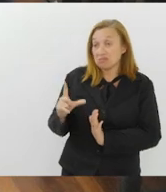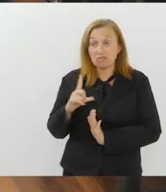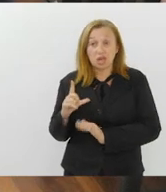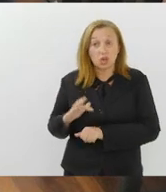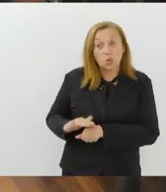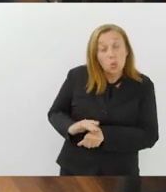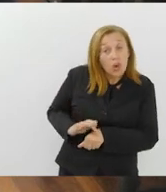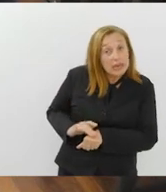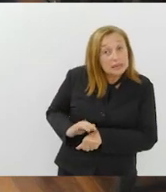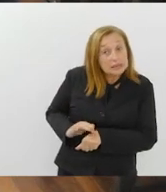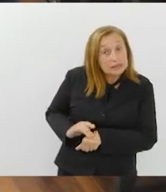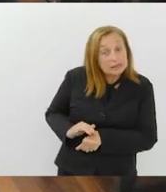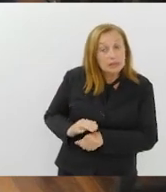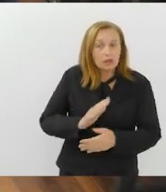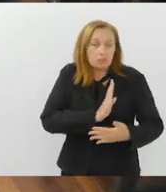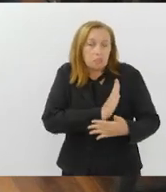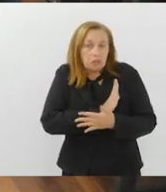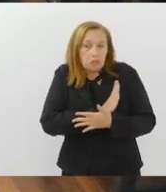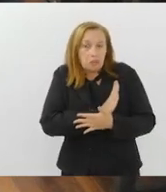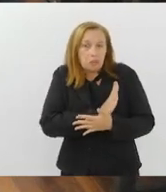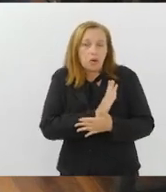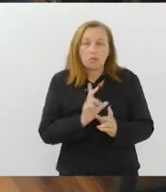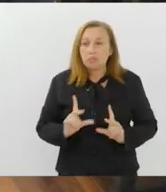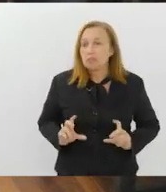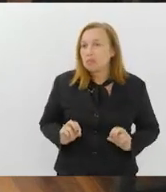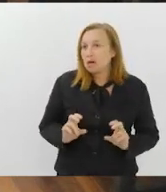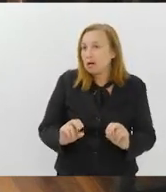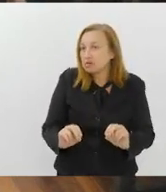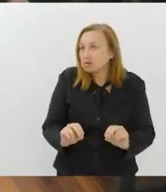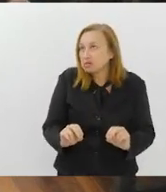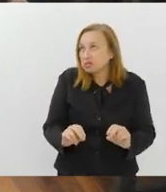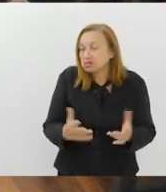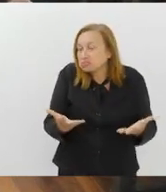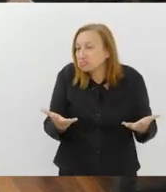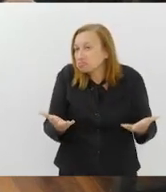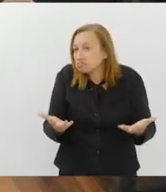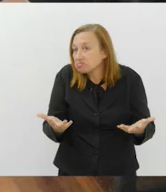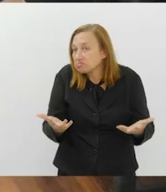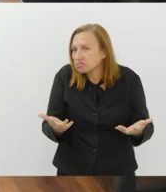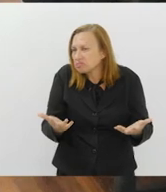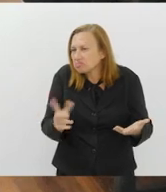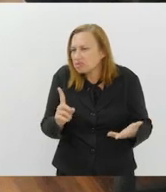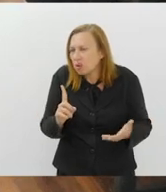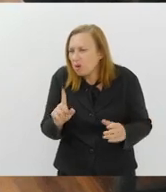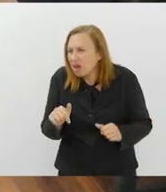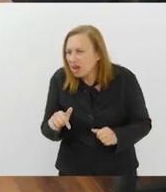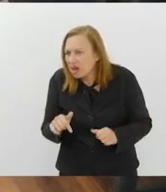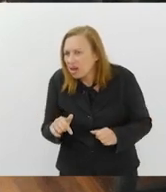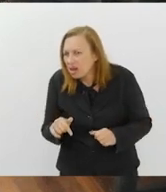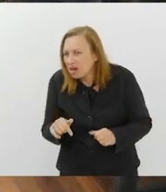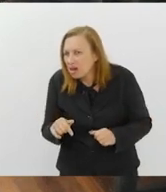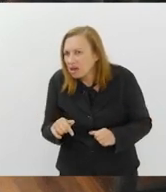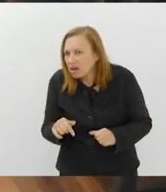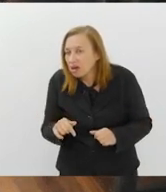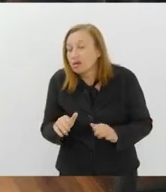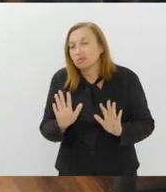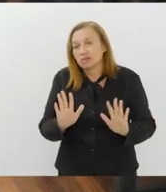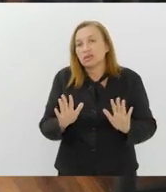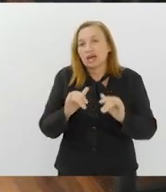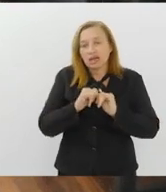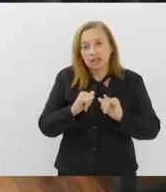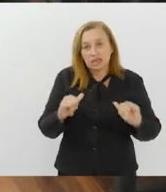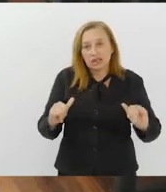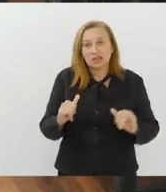doença cardíaca, câncer, e não é dessa maneira? É a declaração